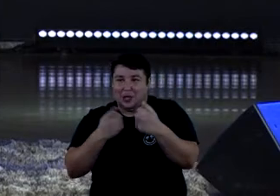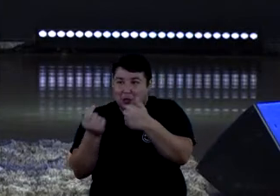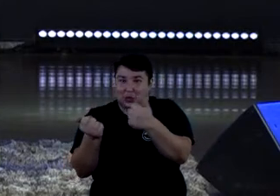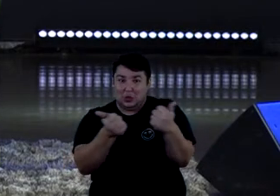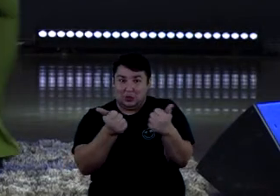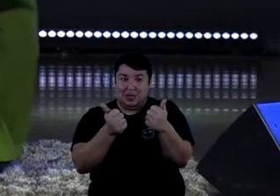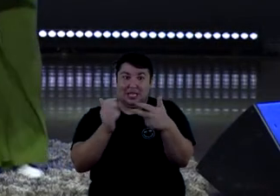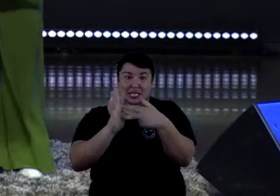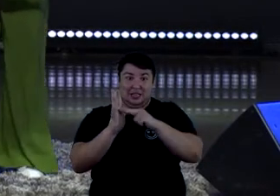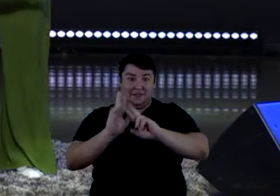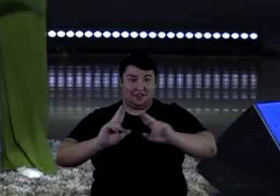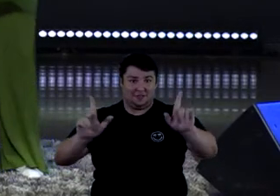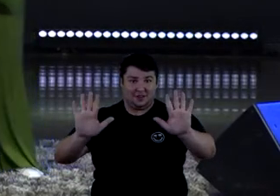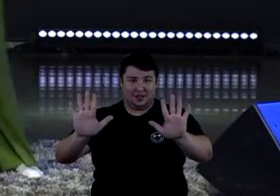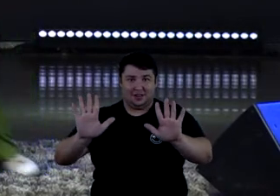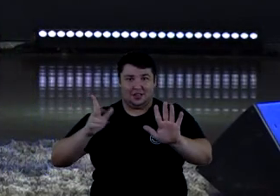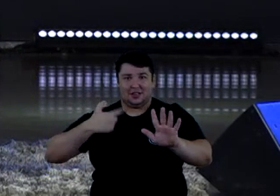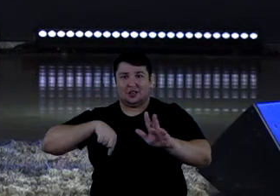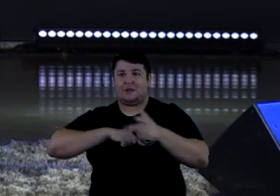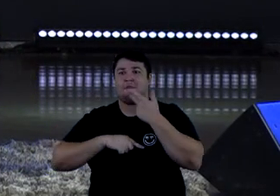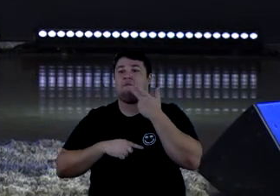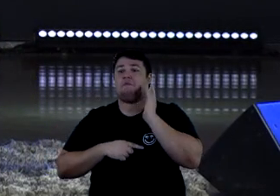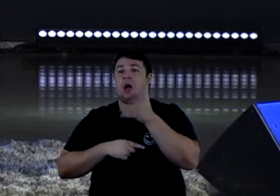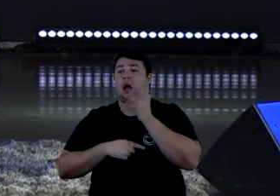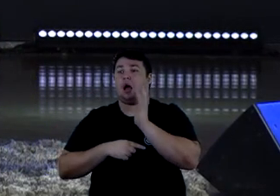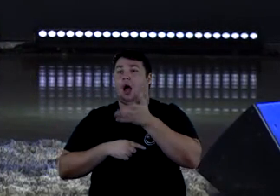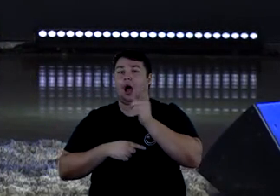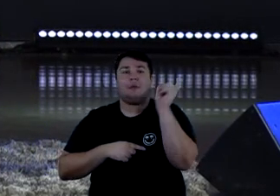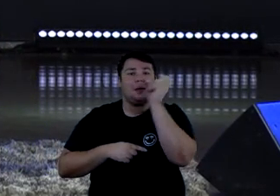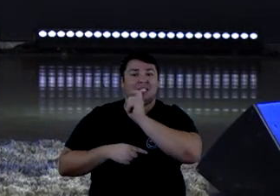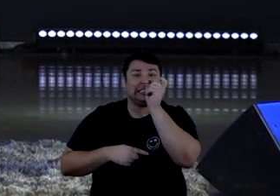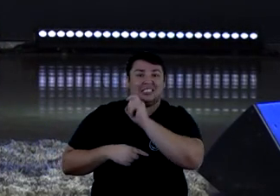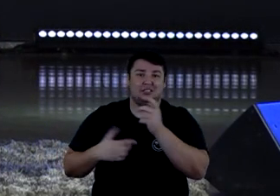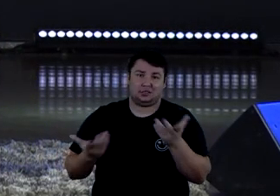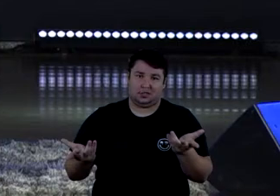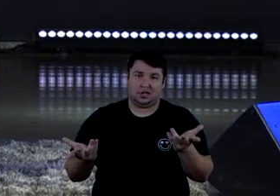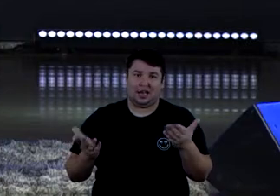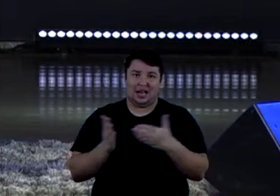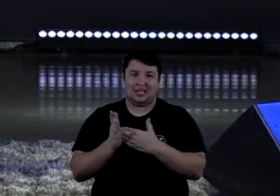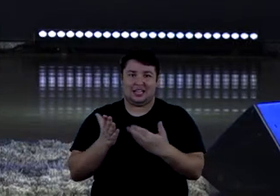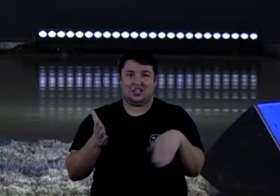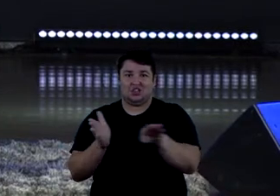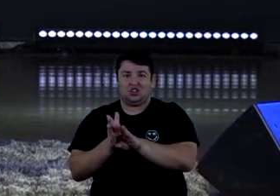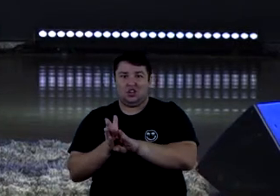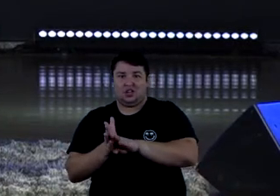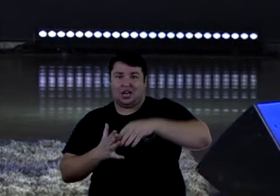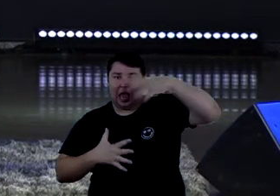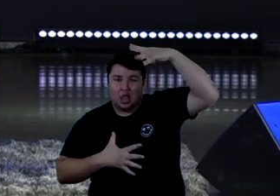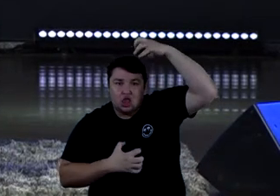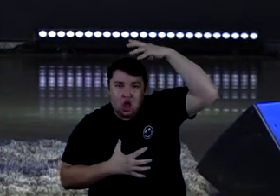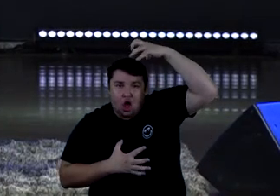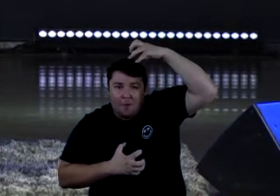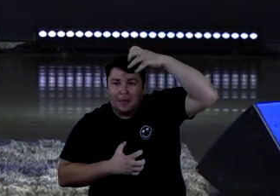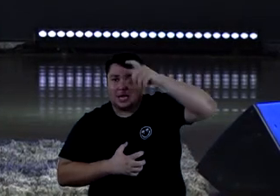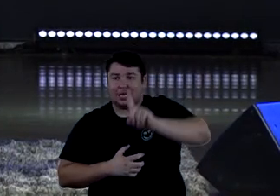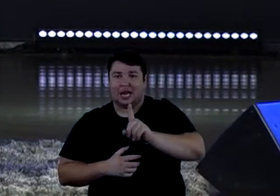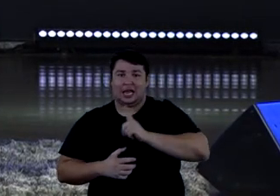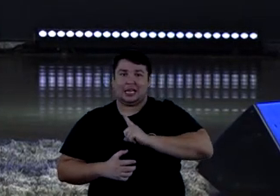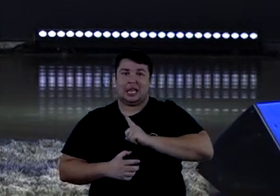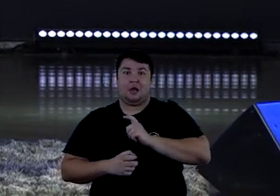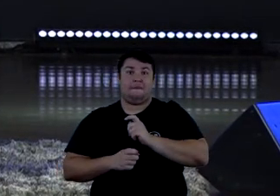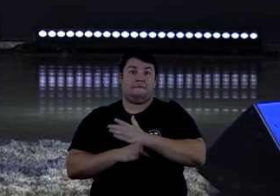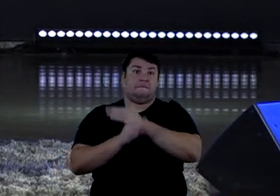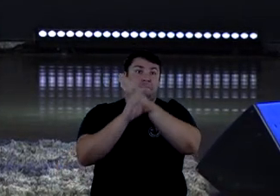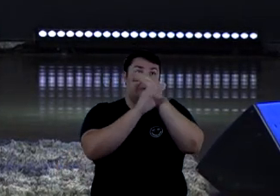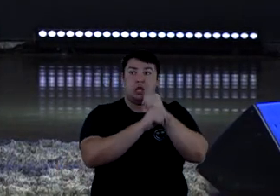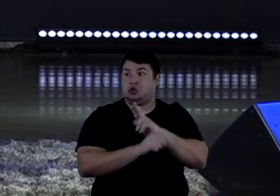não é isso. A gente sabe que isso é uma falácia, é uma mentira, até chegar no macaco. Então teria um elo perdido que